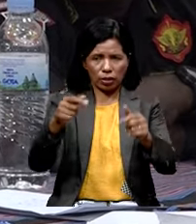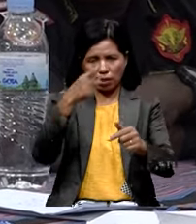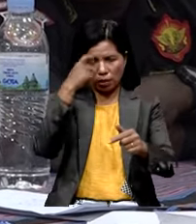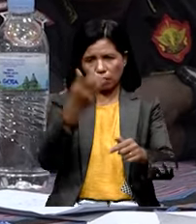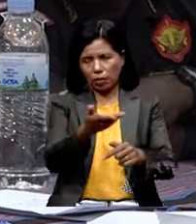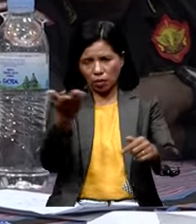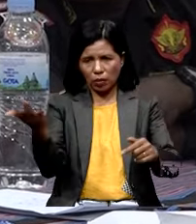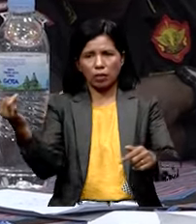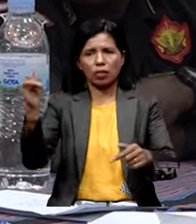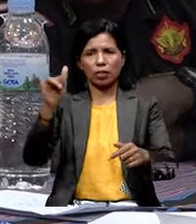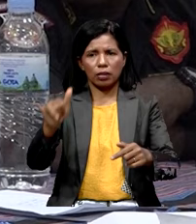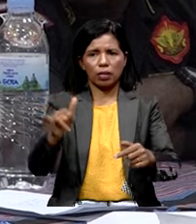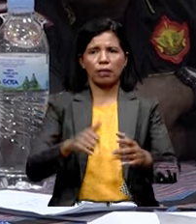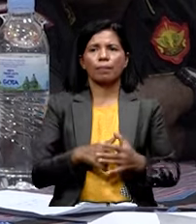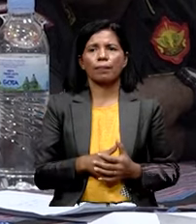hira